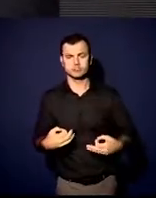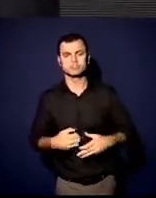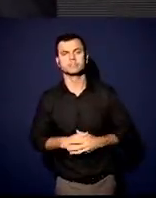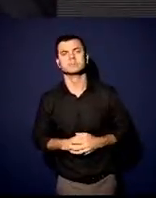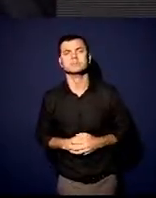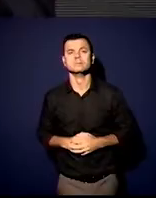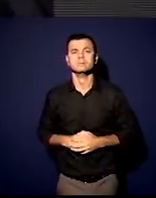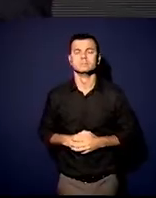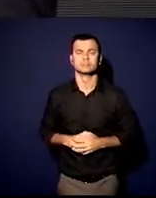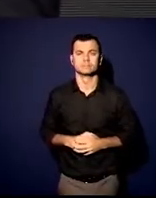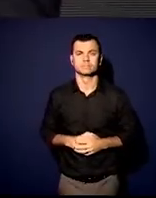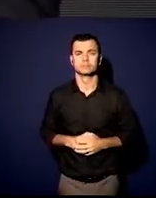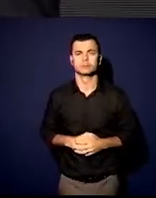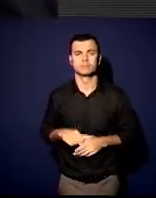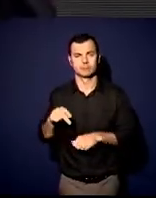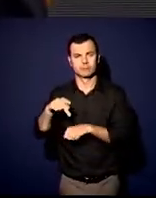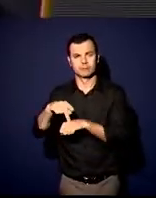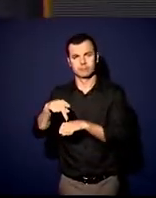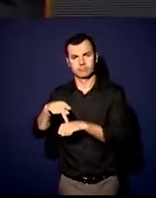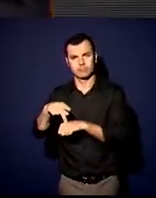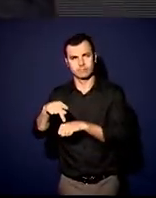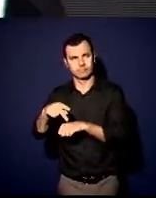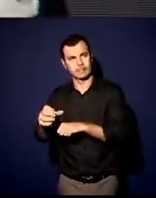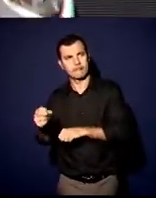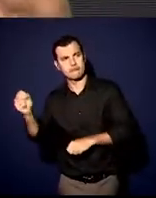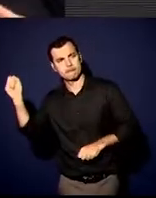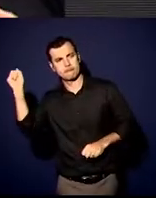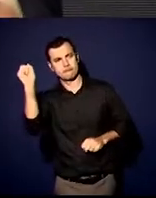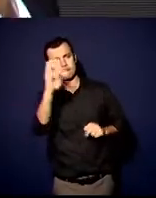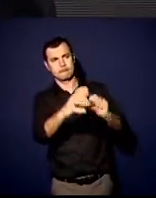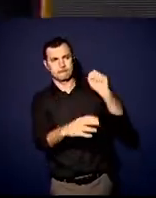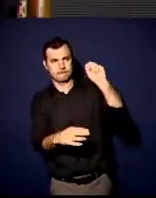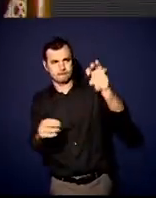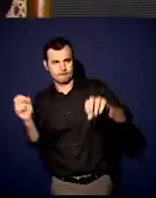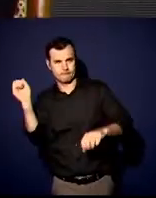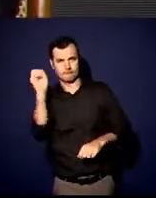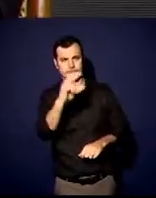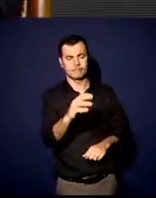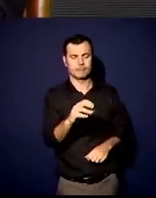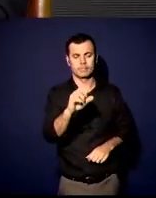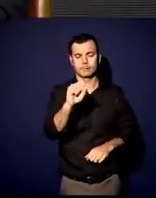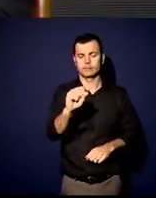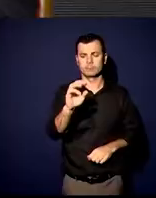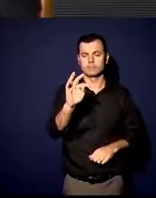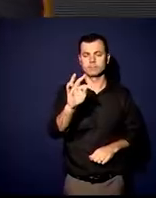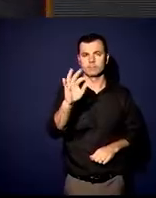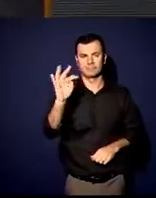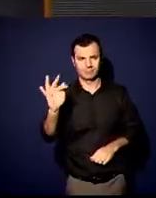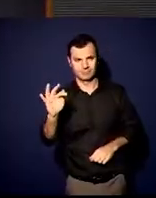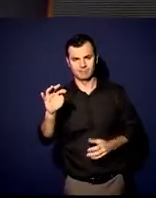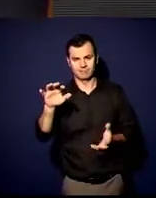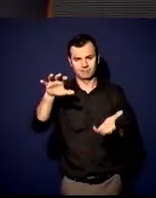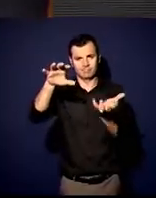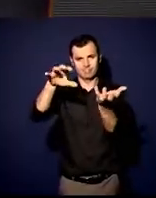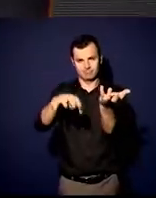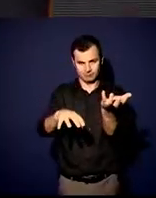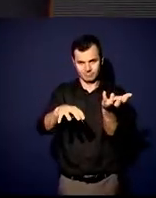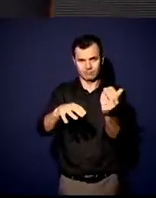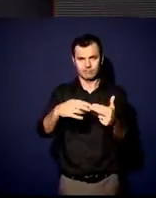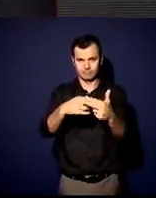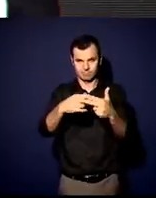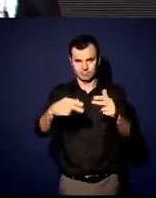Ato da depredação do congresso nacional do Supremo Tribunal Federal do Palácio do Planalto ele não foi patrimonial